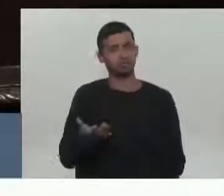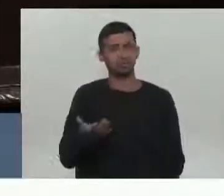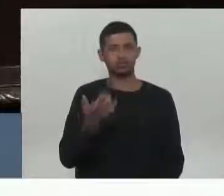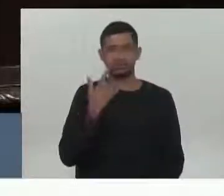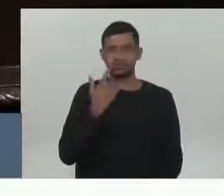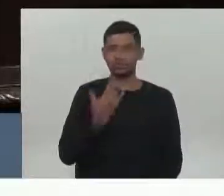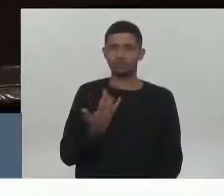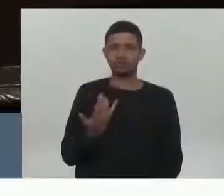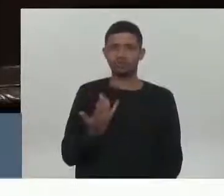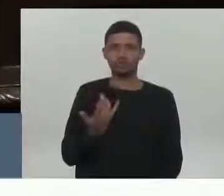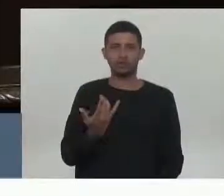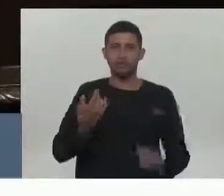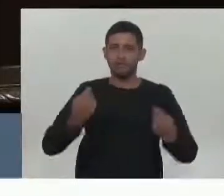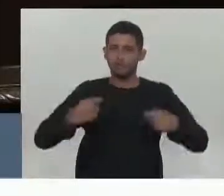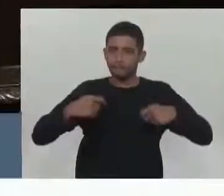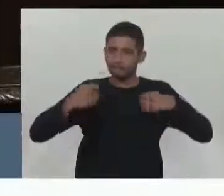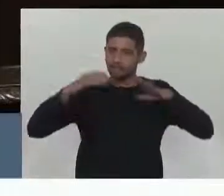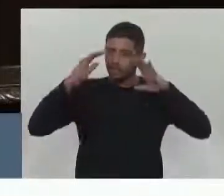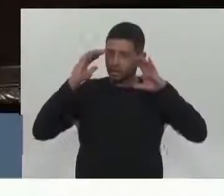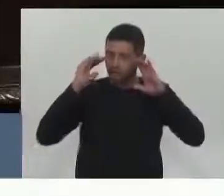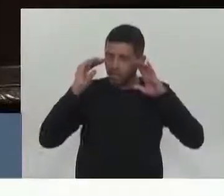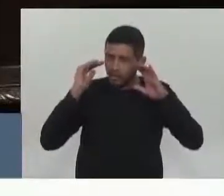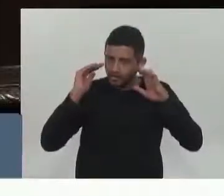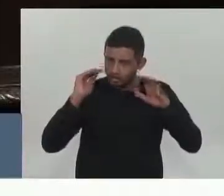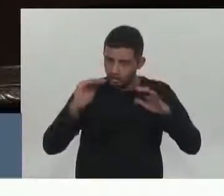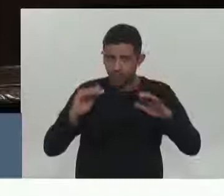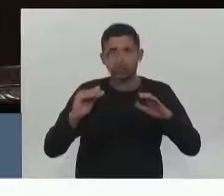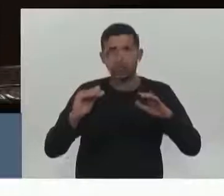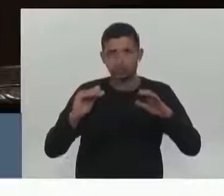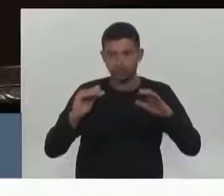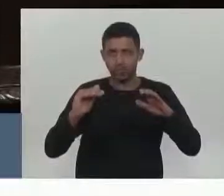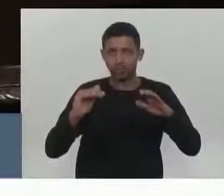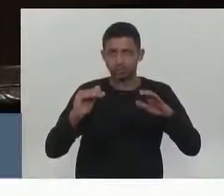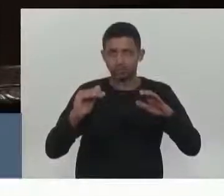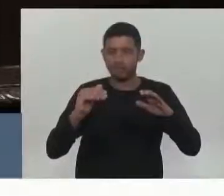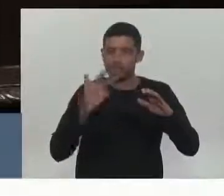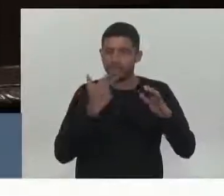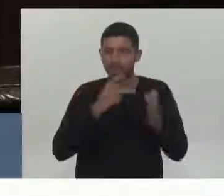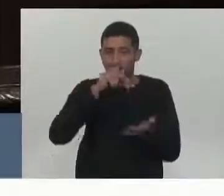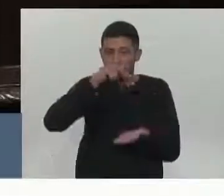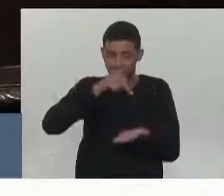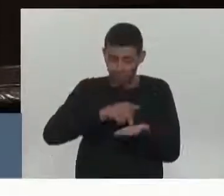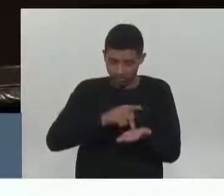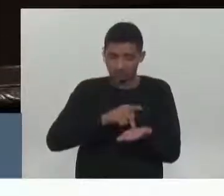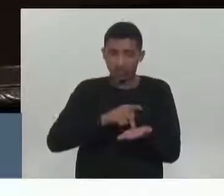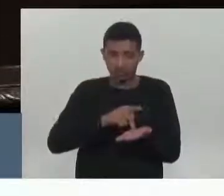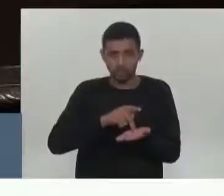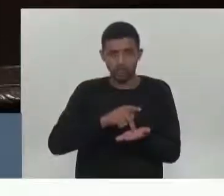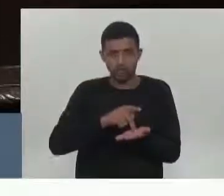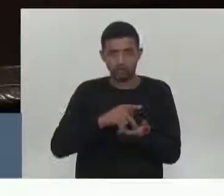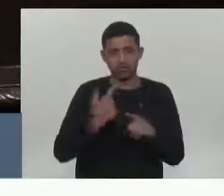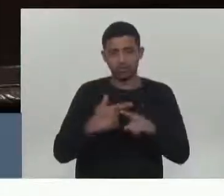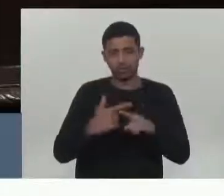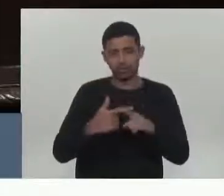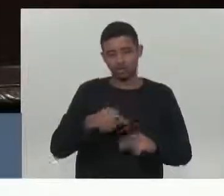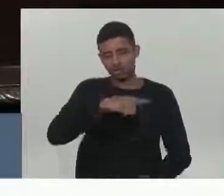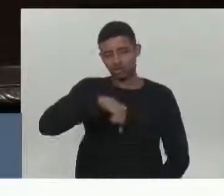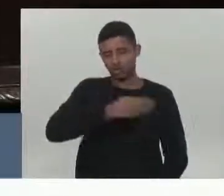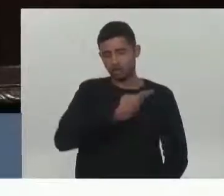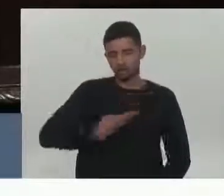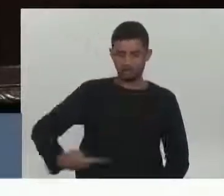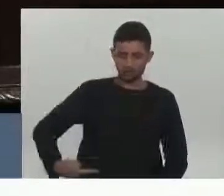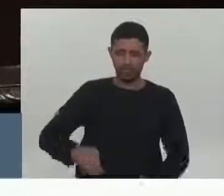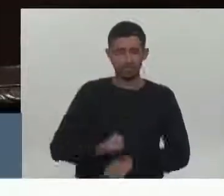que haja um respeito, pelo menos, à verdade dos processos. O governo do Estado respeita a